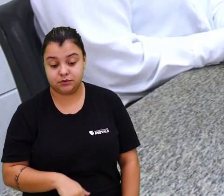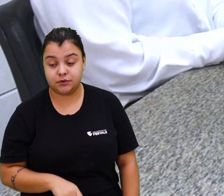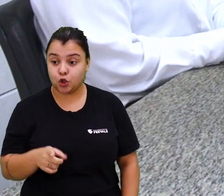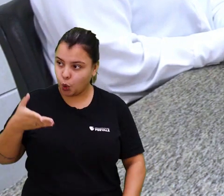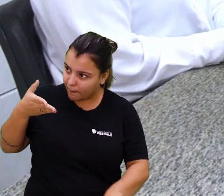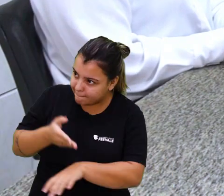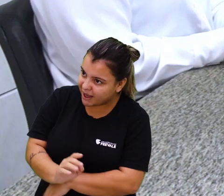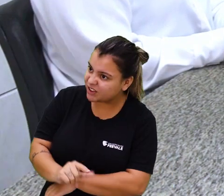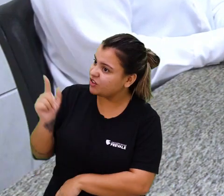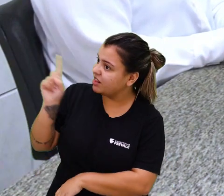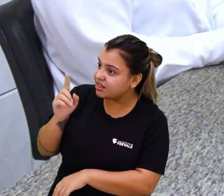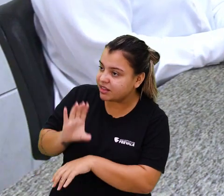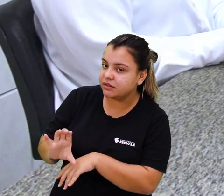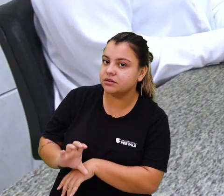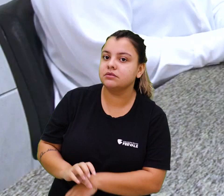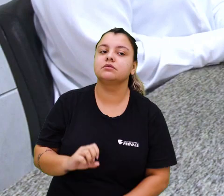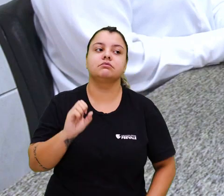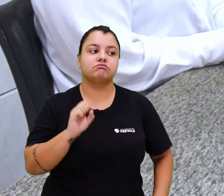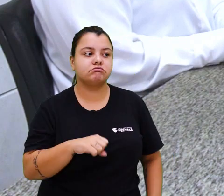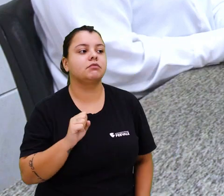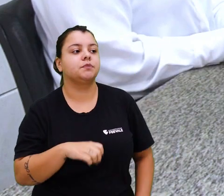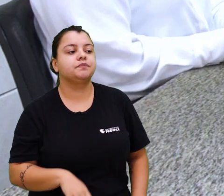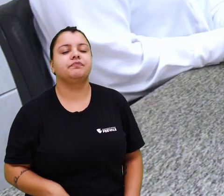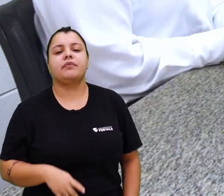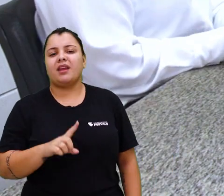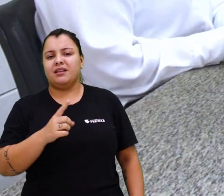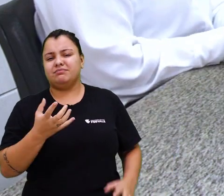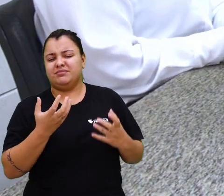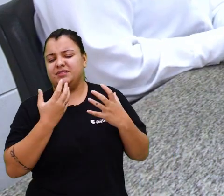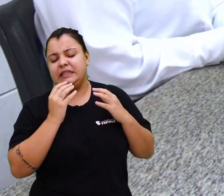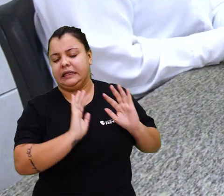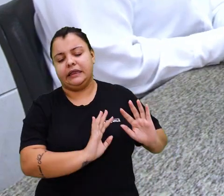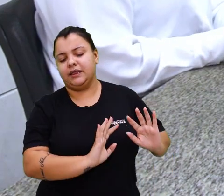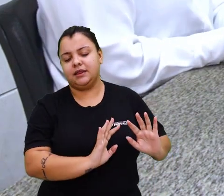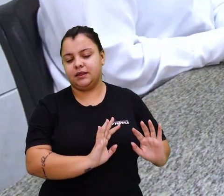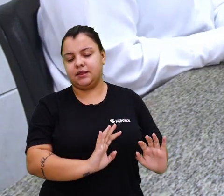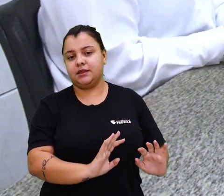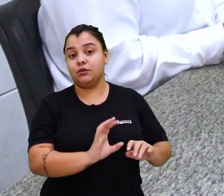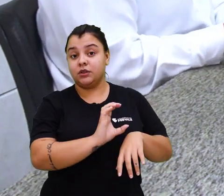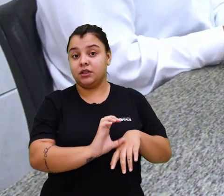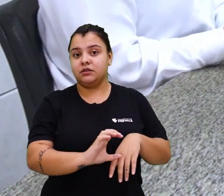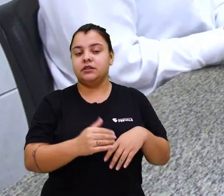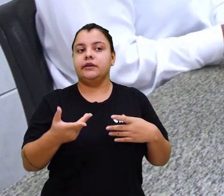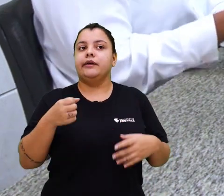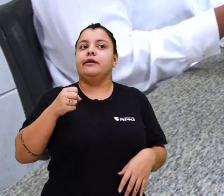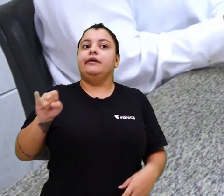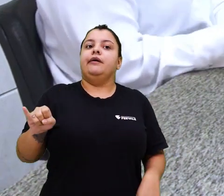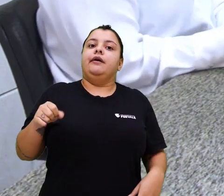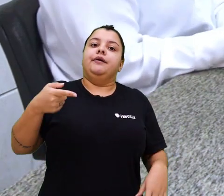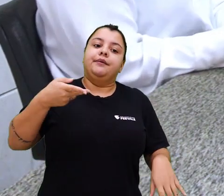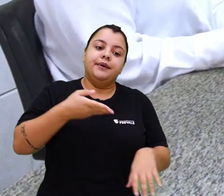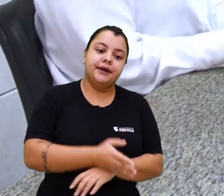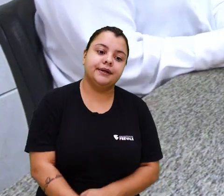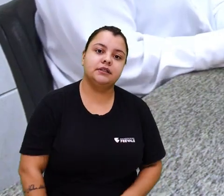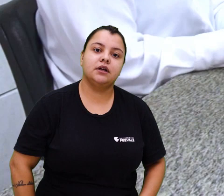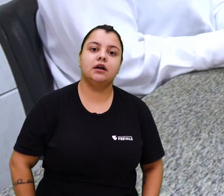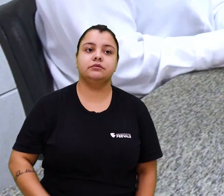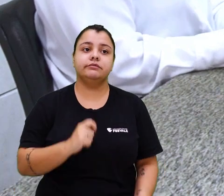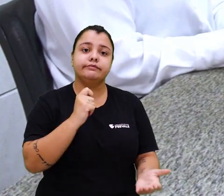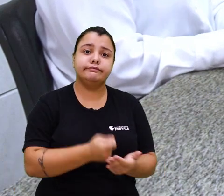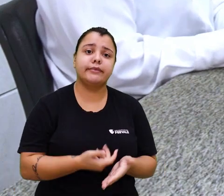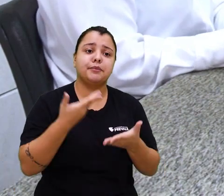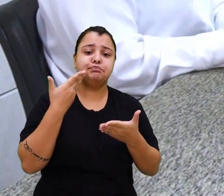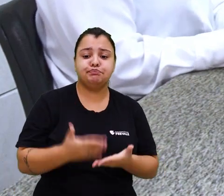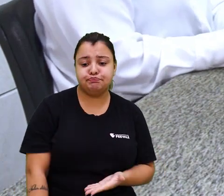passou sem fazer cursinho sim eu falei assim não vou fazer cursinho porque vai que eu não passo eu depois vou ficar me culpando porque eu não eu fiz o